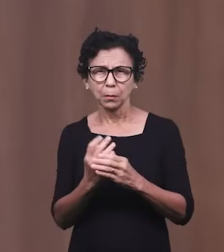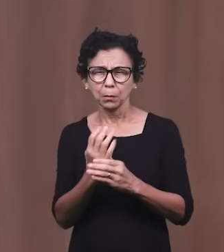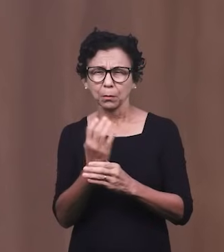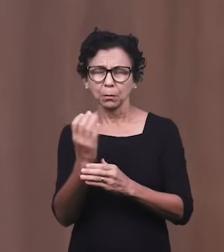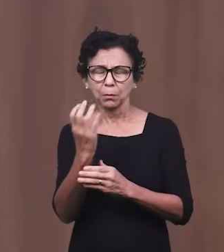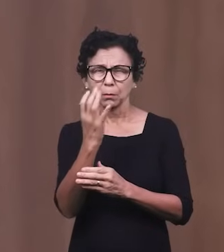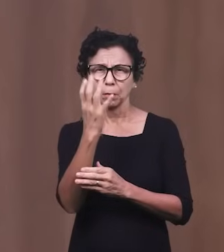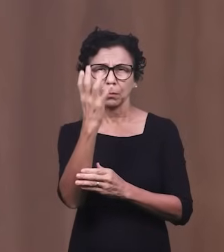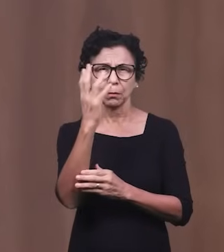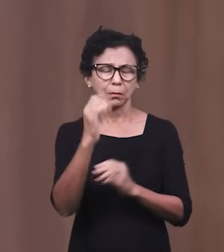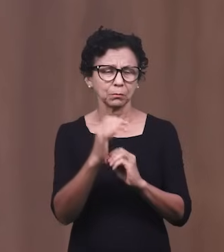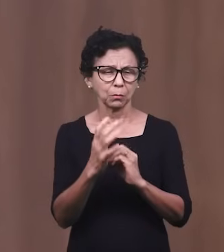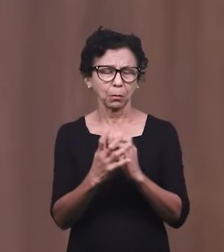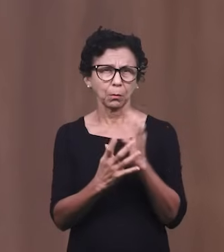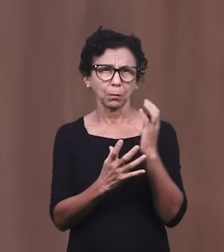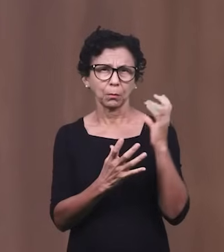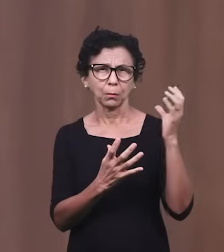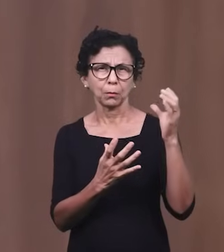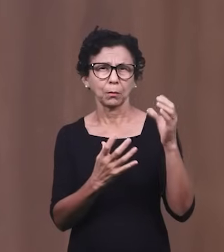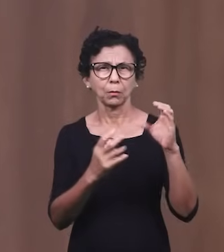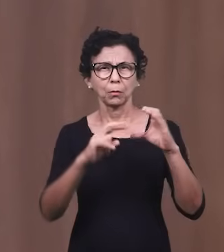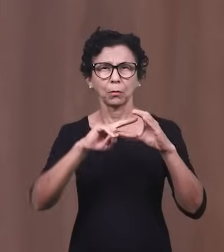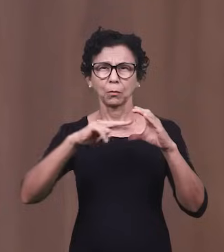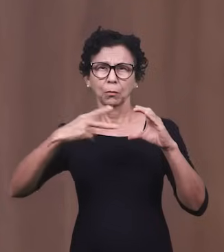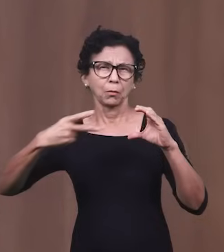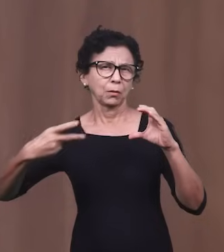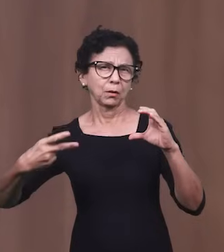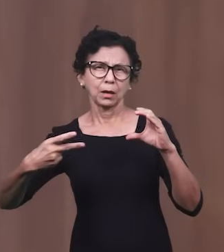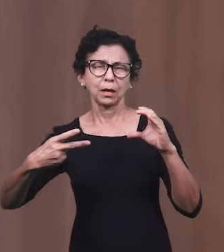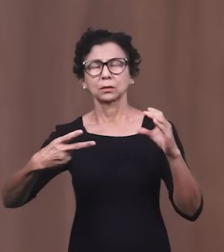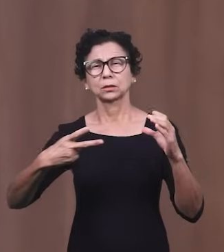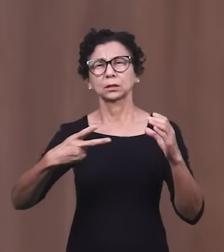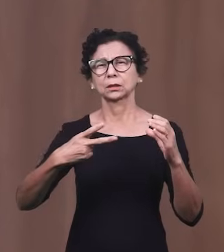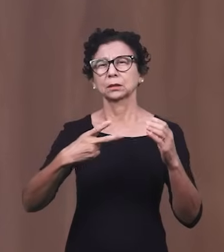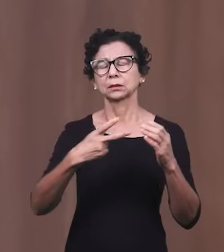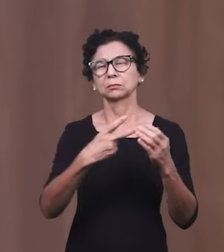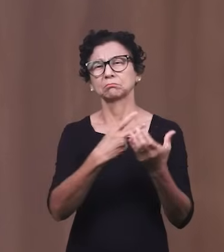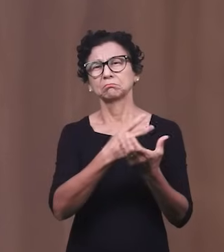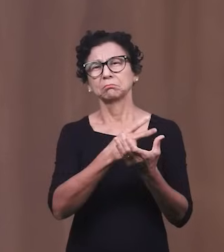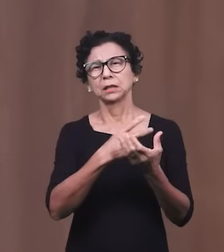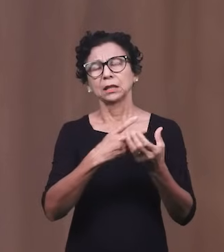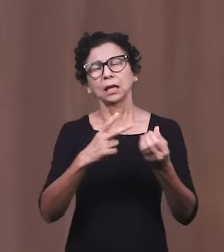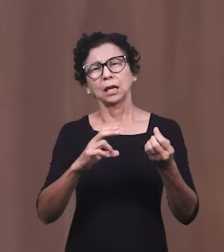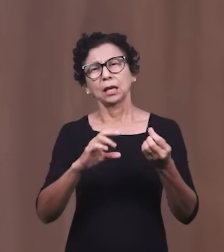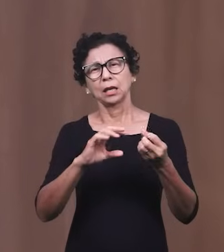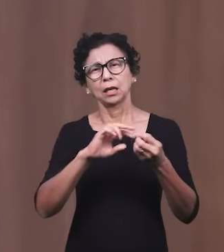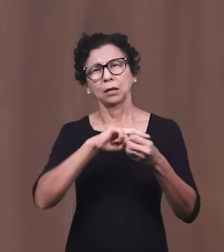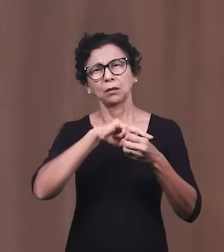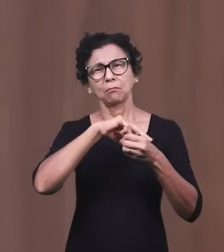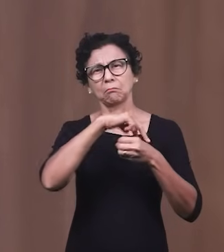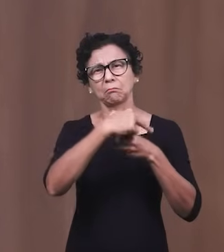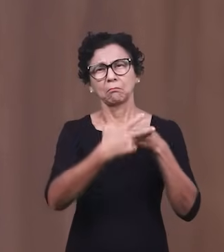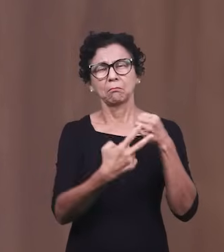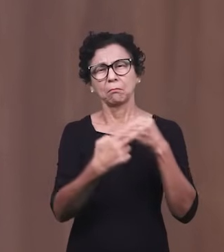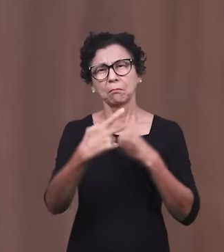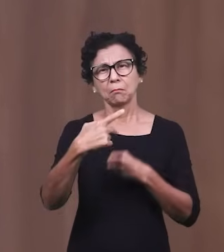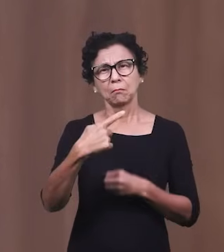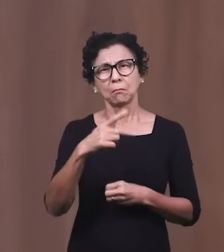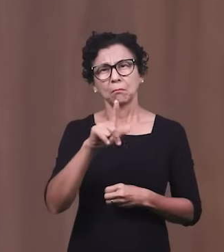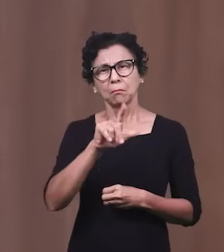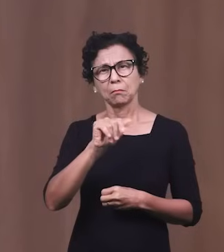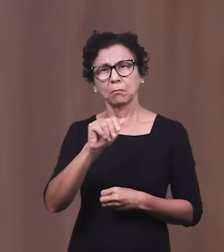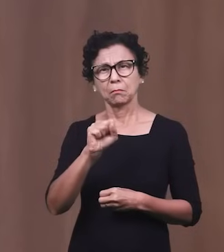de e moléculas da parede celular da própria membrana plasmática eh vai funcionar ali